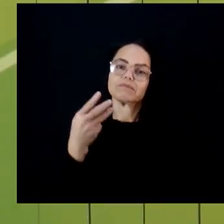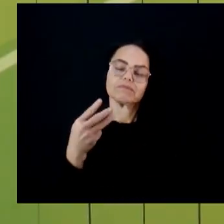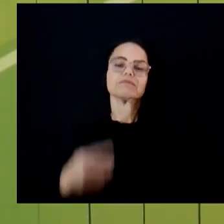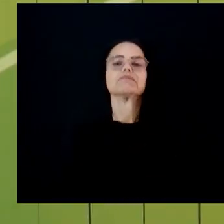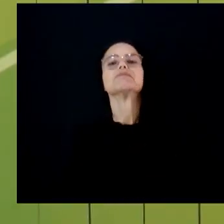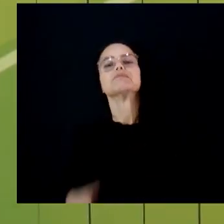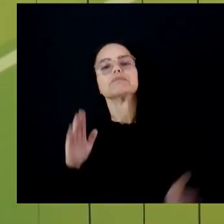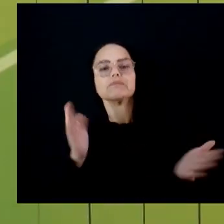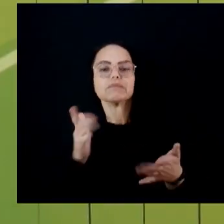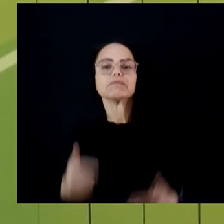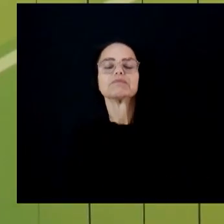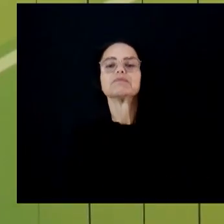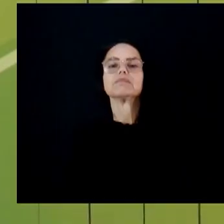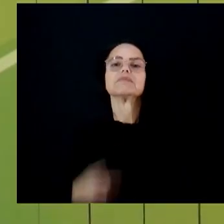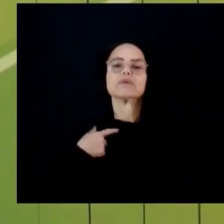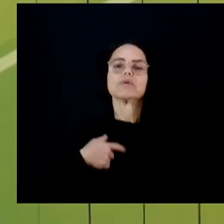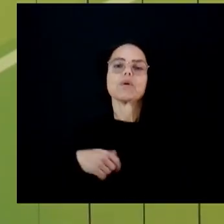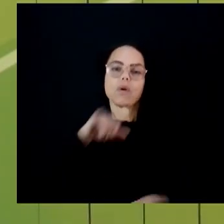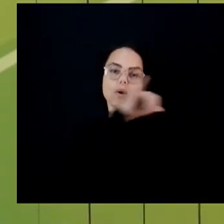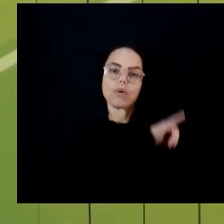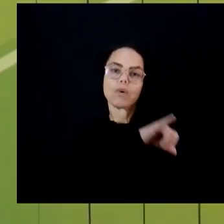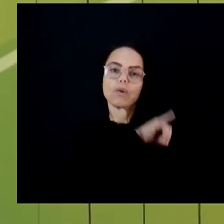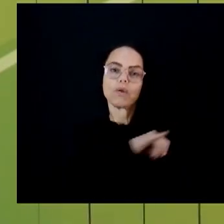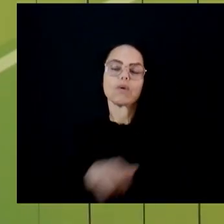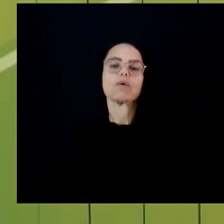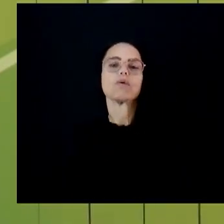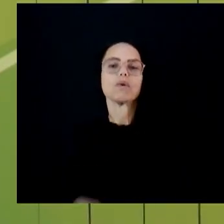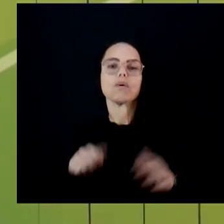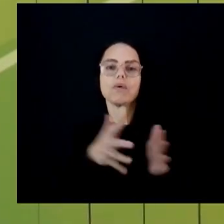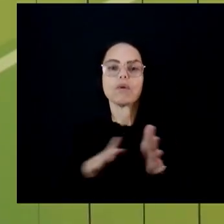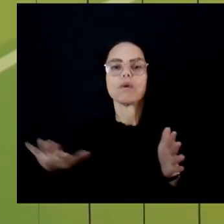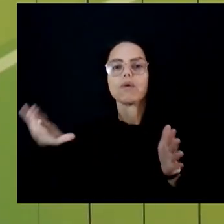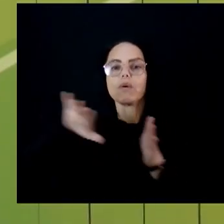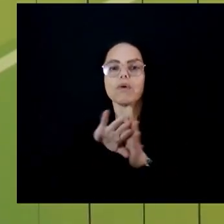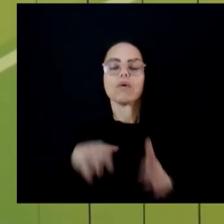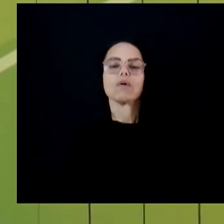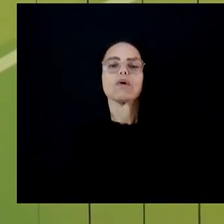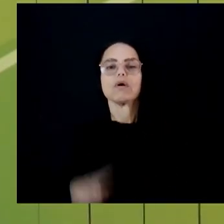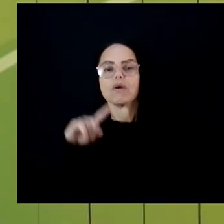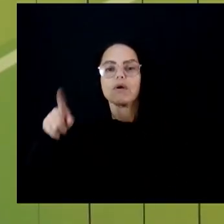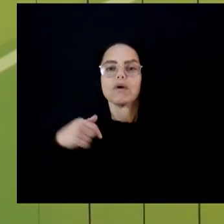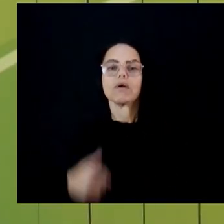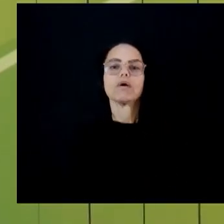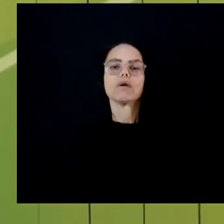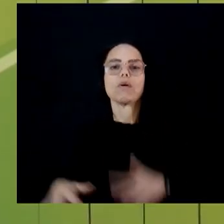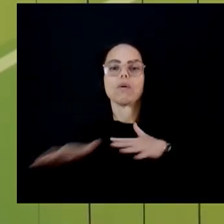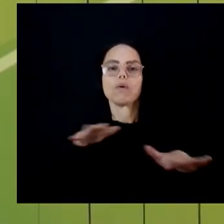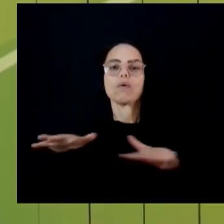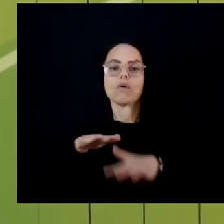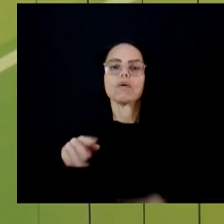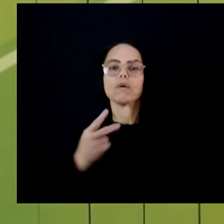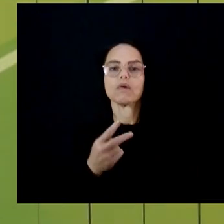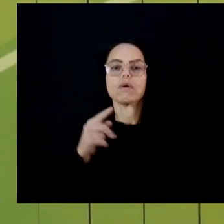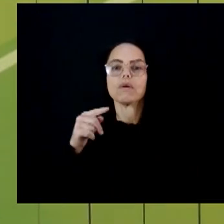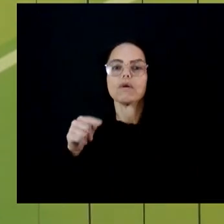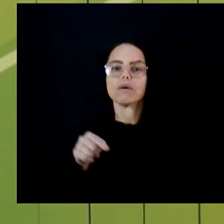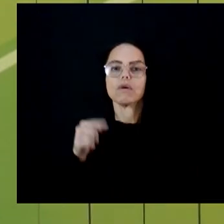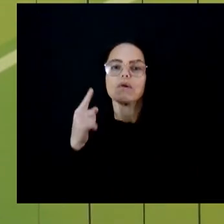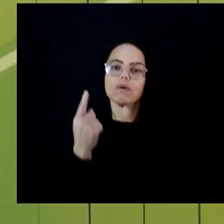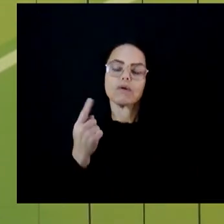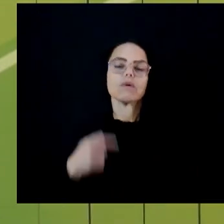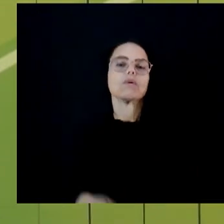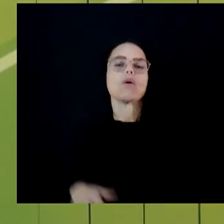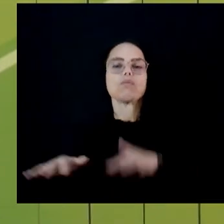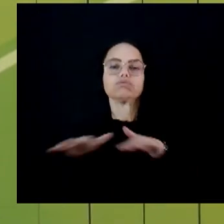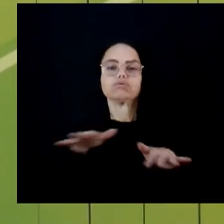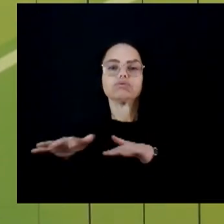costa do Rio de Janeiro chamou atenção. Dias depois, um abalo desta vez de magnitude 2.1 foi registrado no litoral